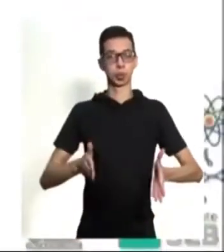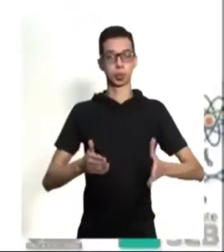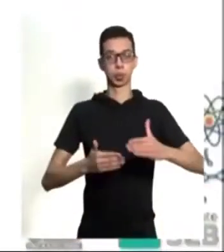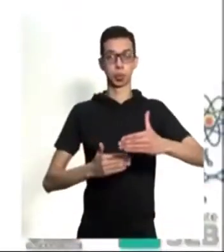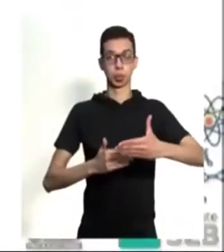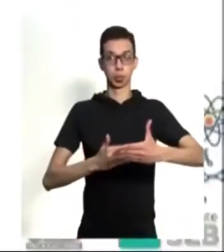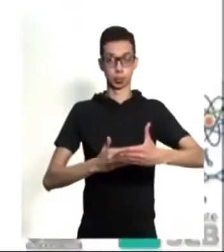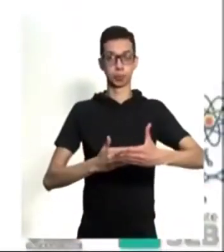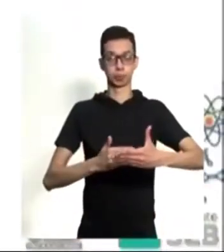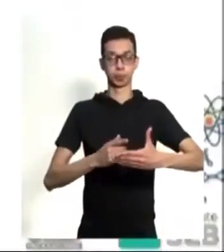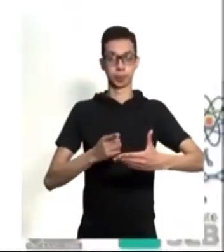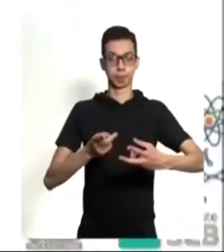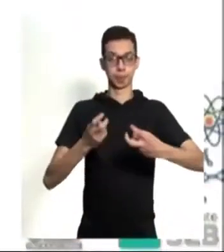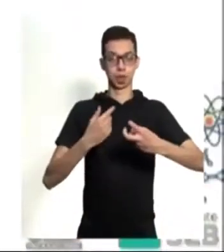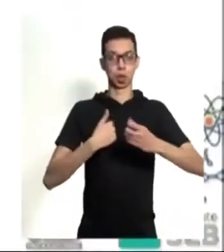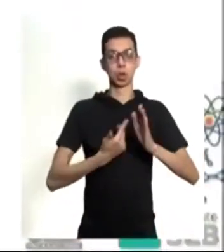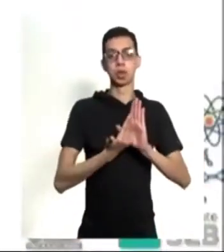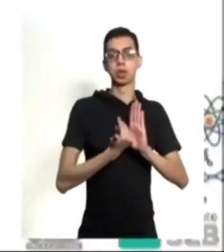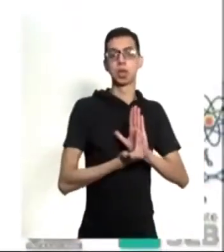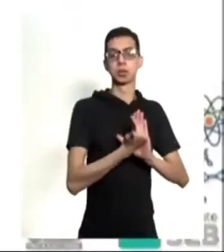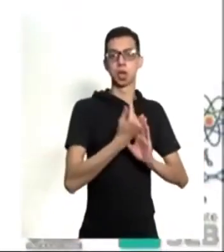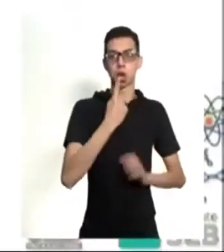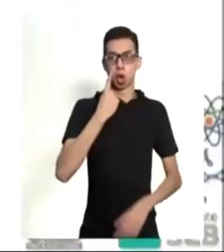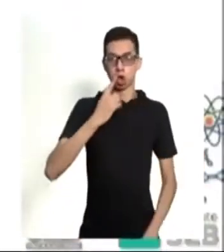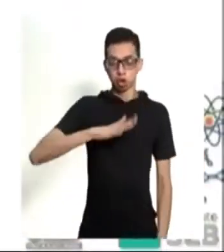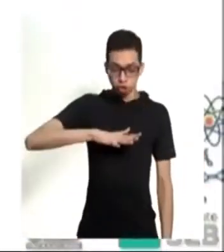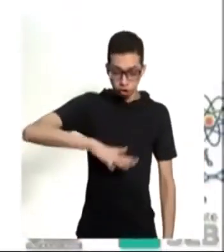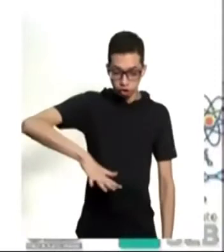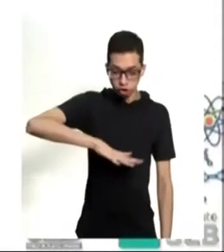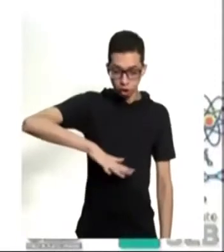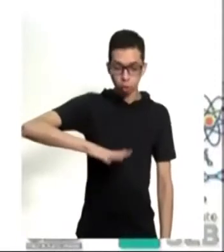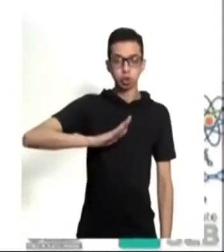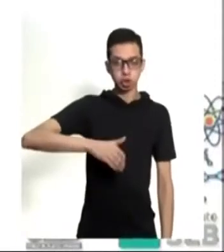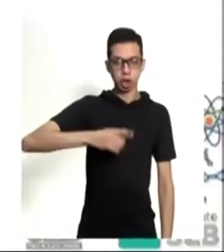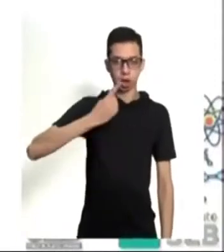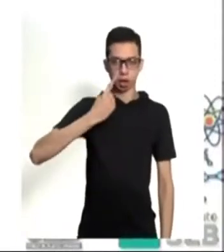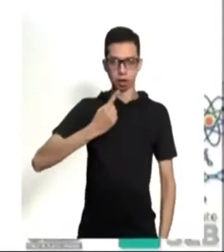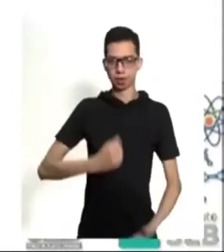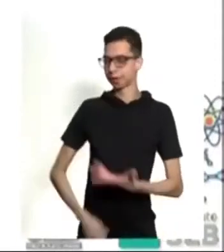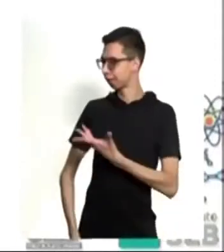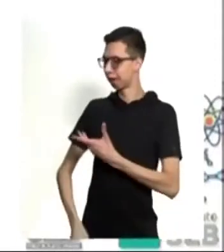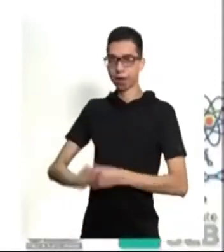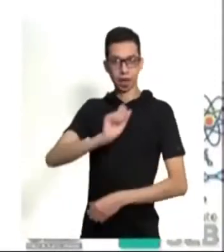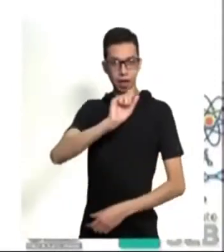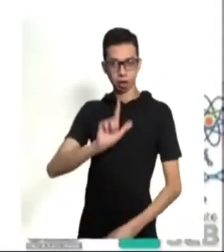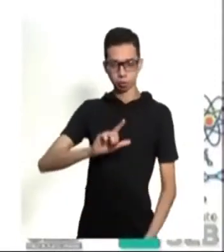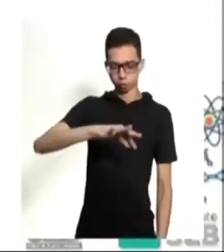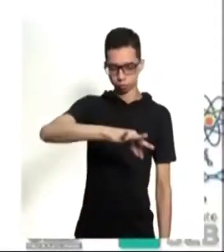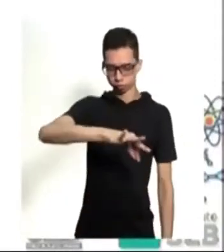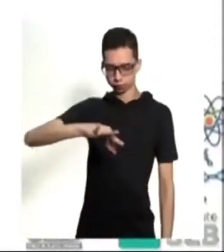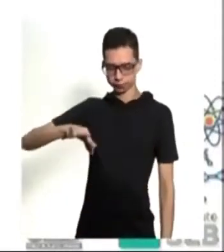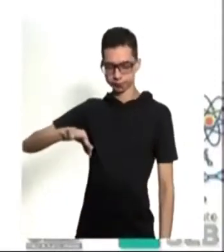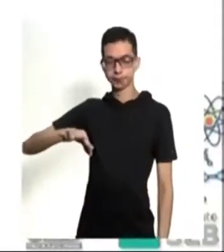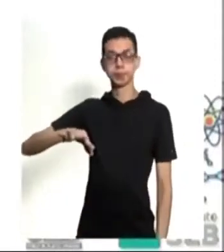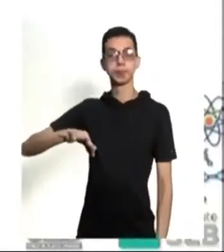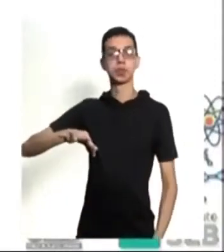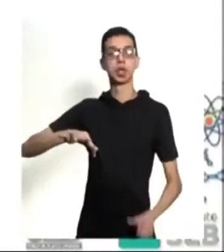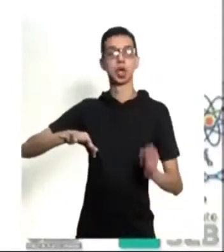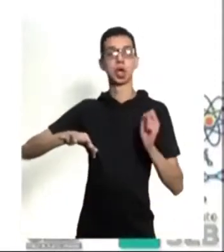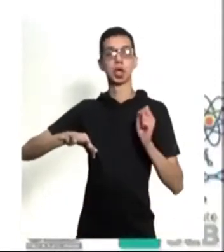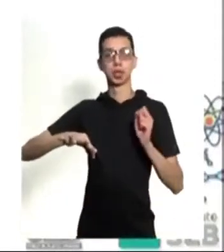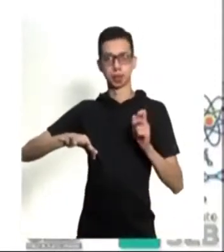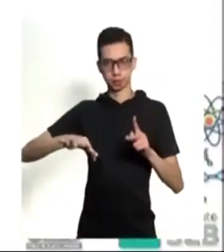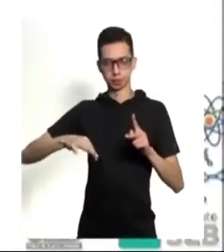cubo para você. No chão desse cubo, eu já fiz a diagonal da face, que é a diagonal do quadrado. Veja que a